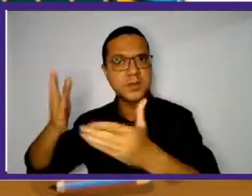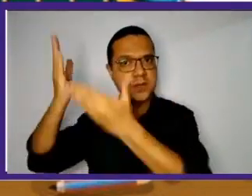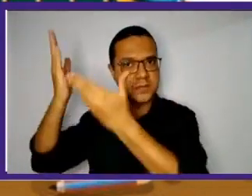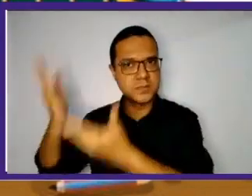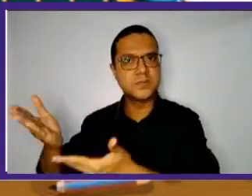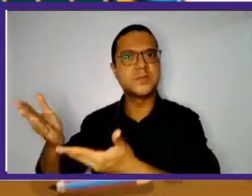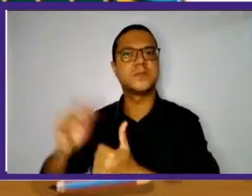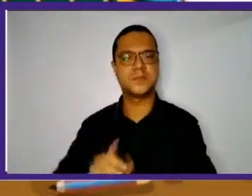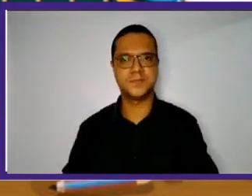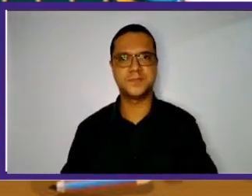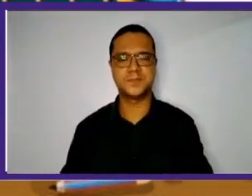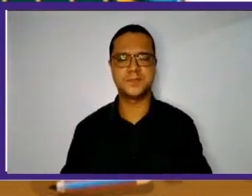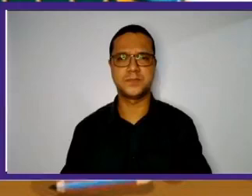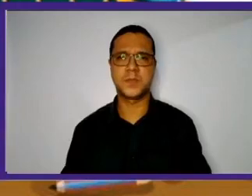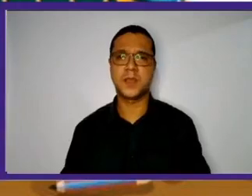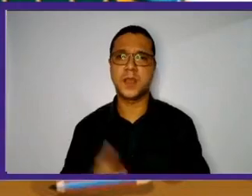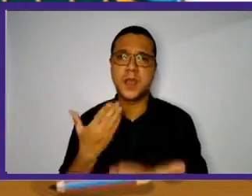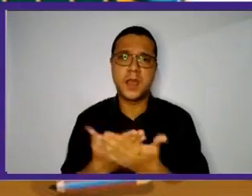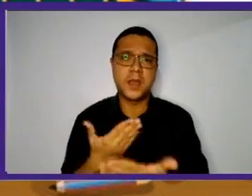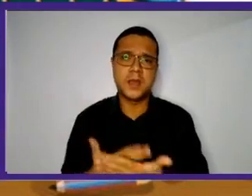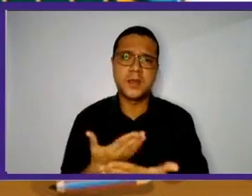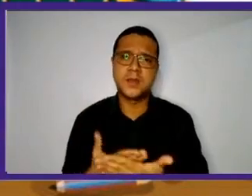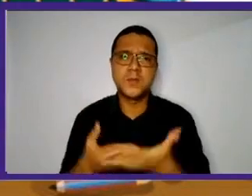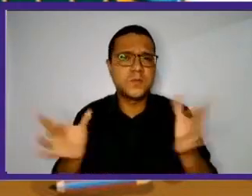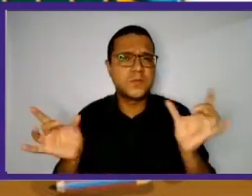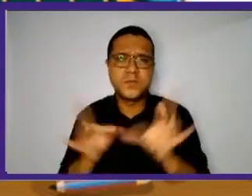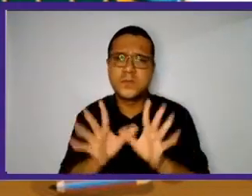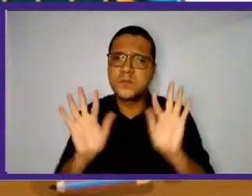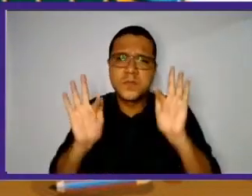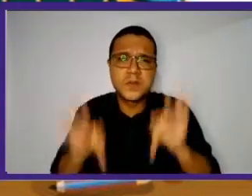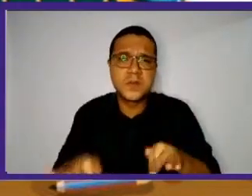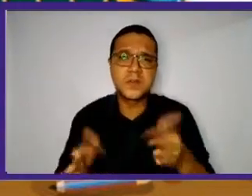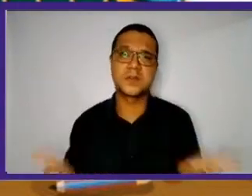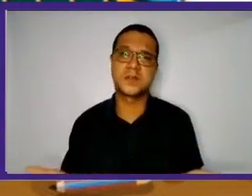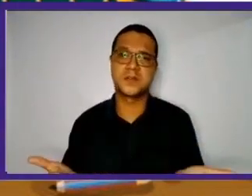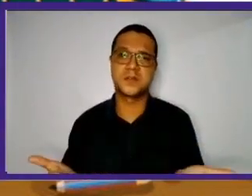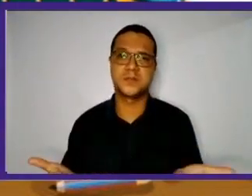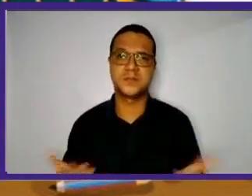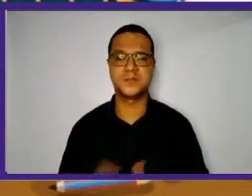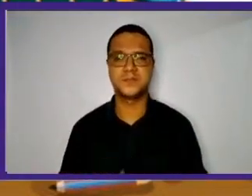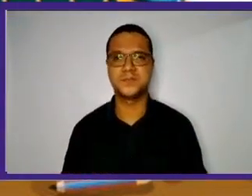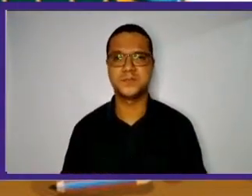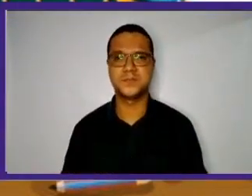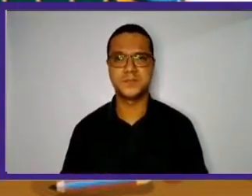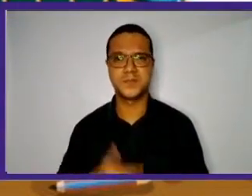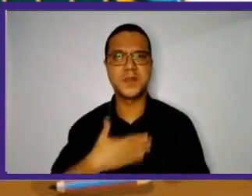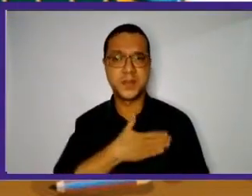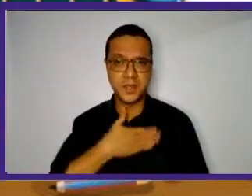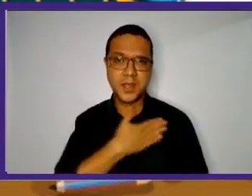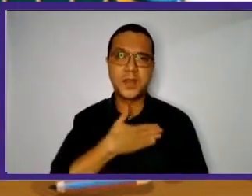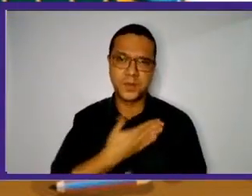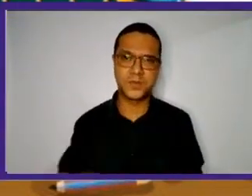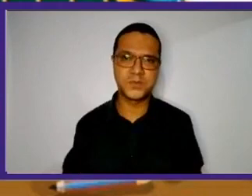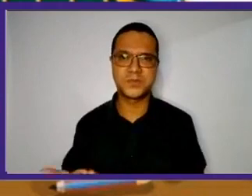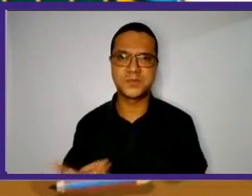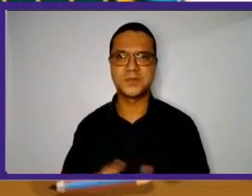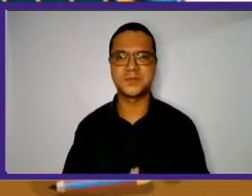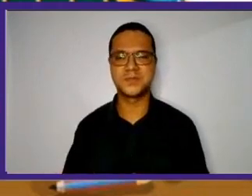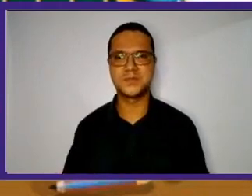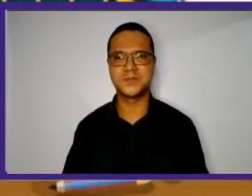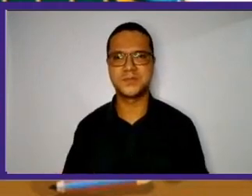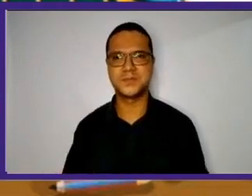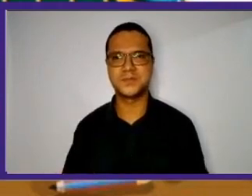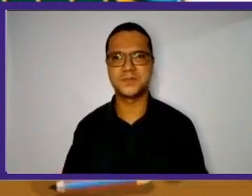certo? A nossa aulinha já está acabando, segundo ano. Vocês gostaram da nossa aula?